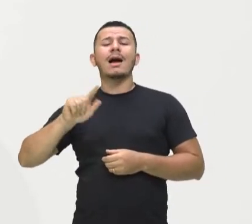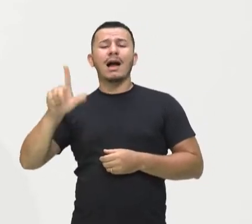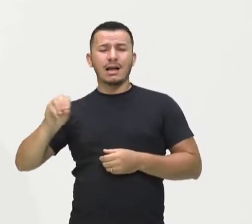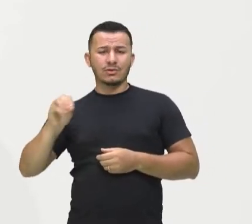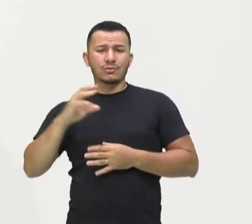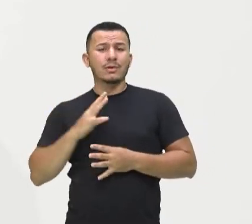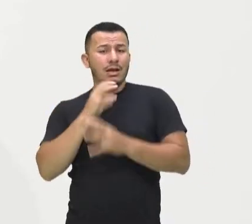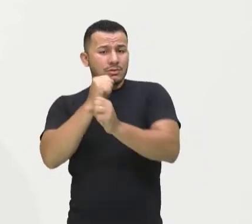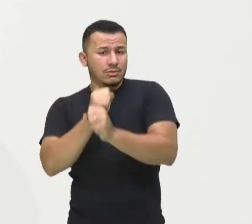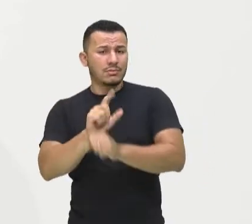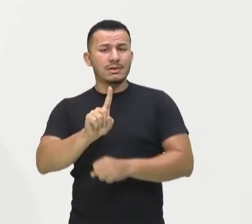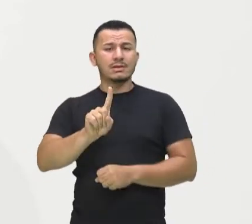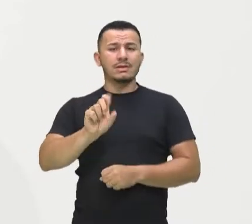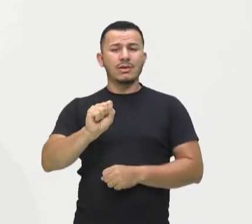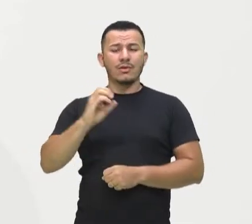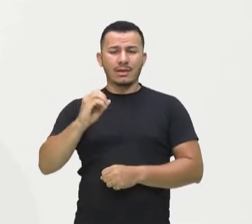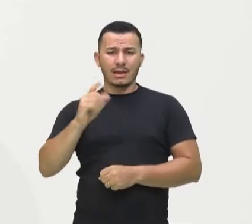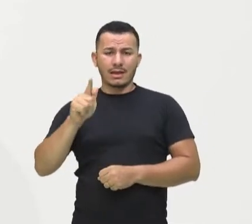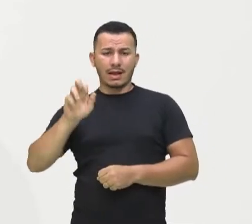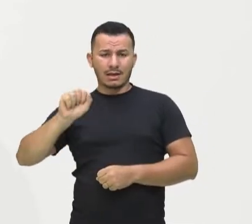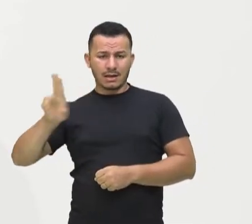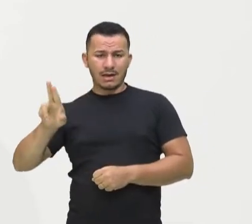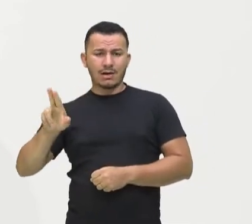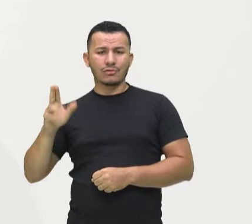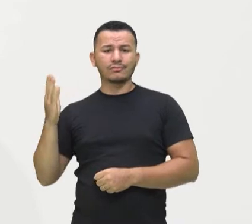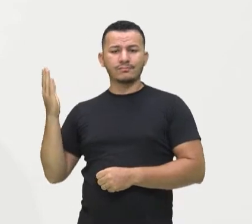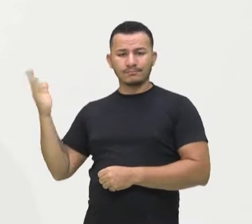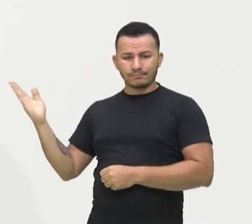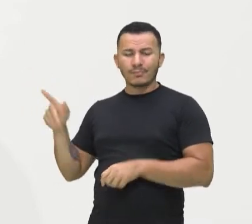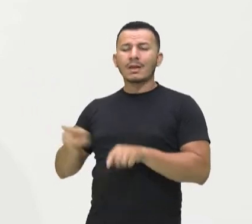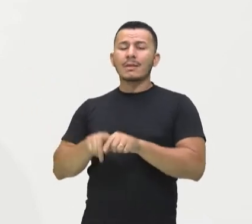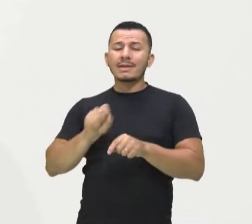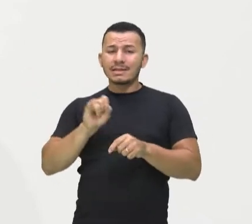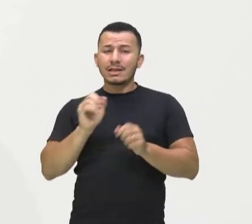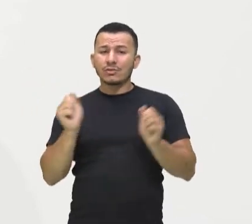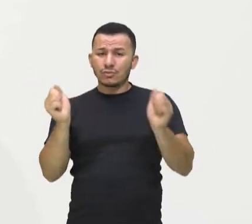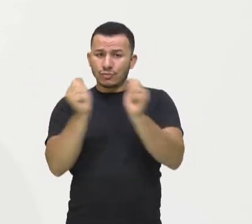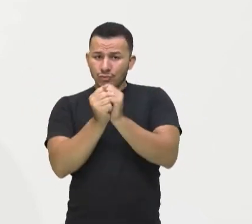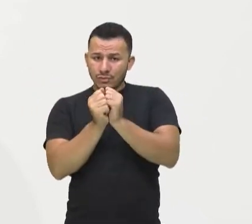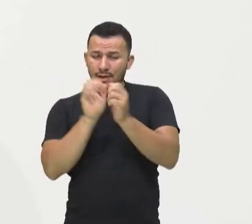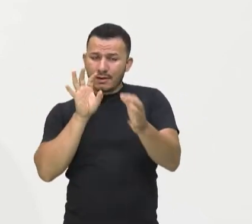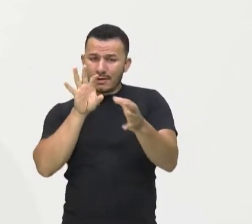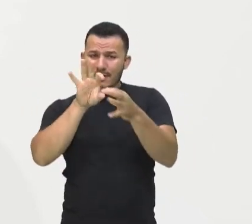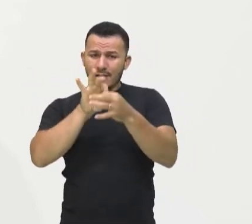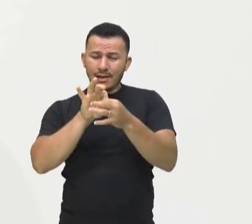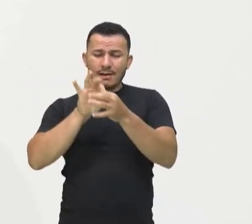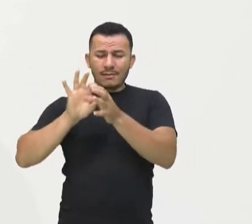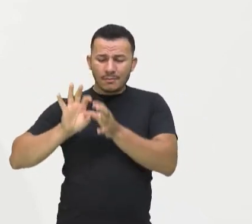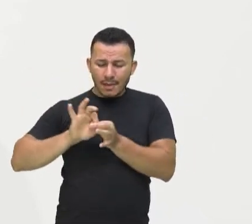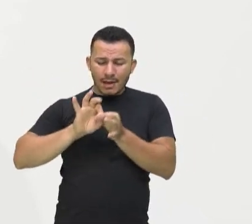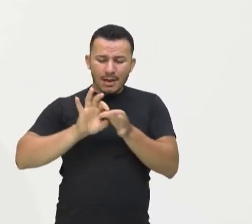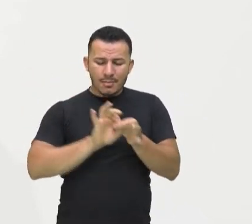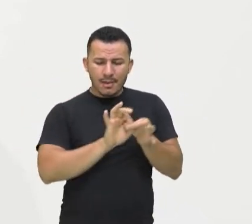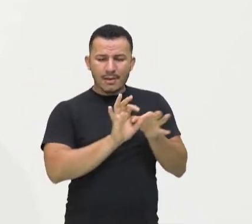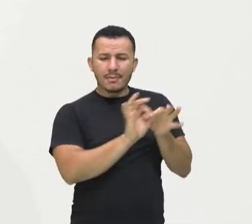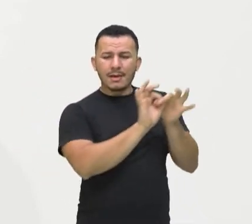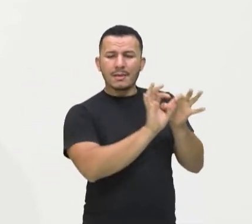também, ó. Se juntarmos esses dois ângulos, também vai dar um ângulo de 180. Aqui embaixo também, aqui